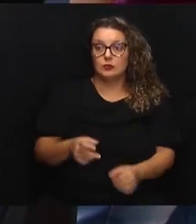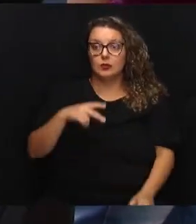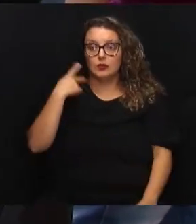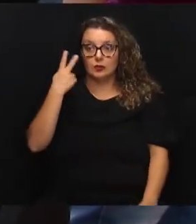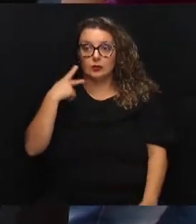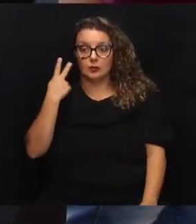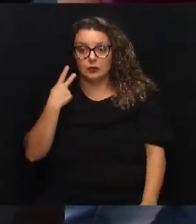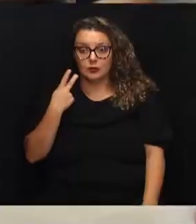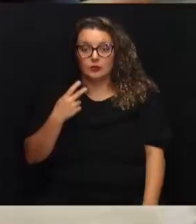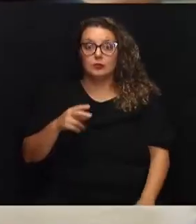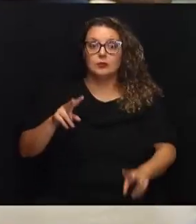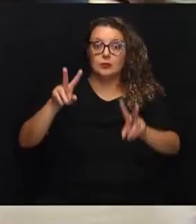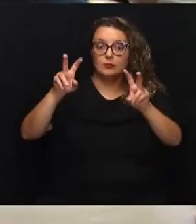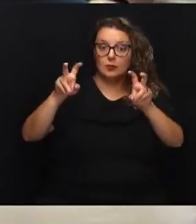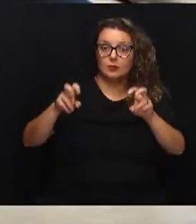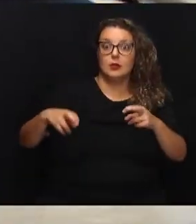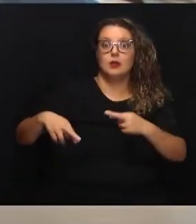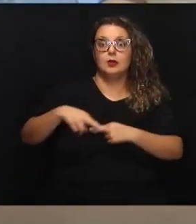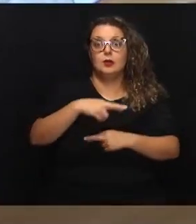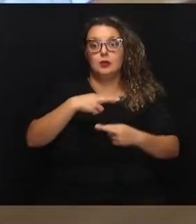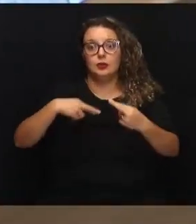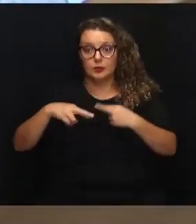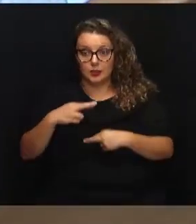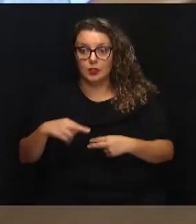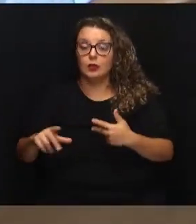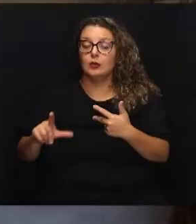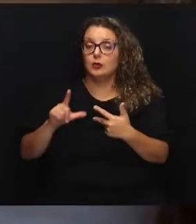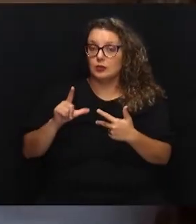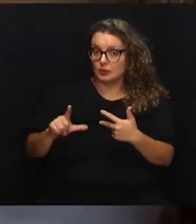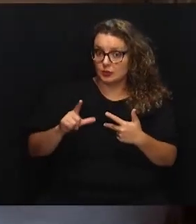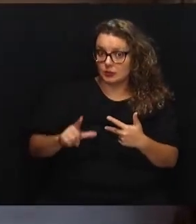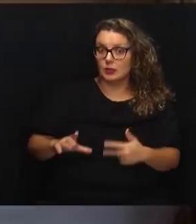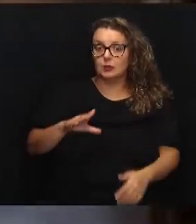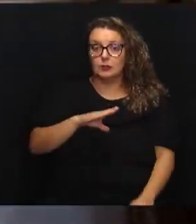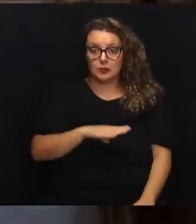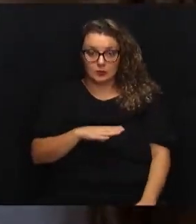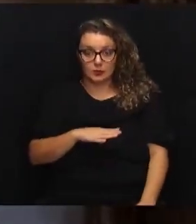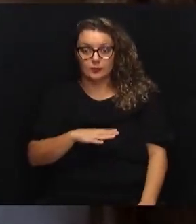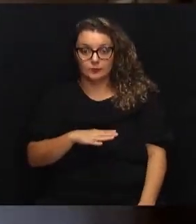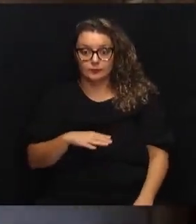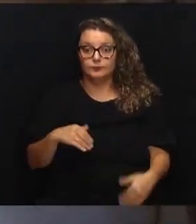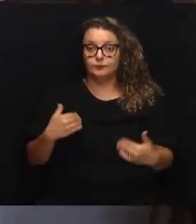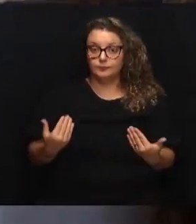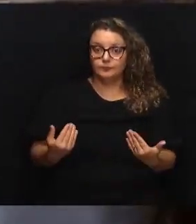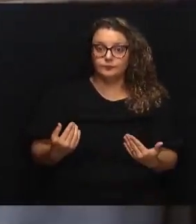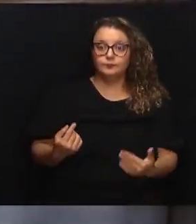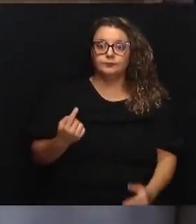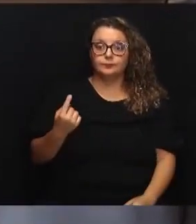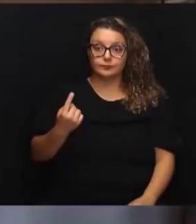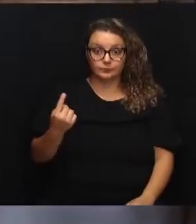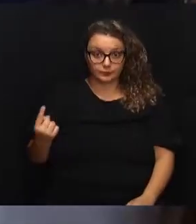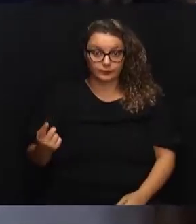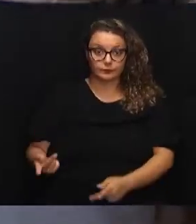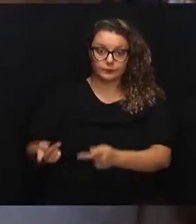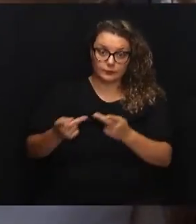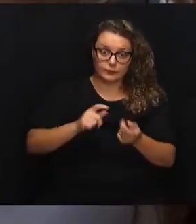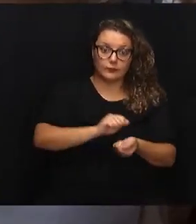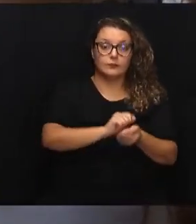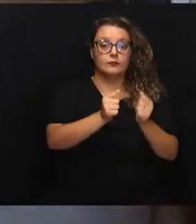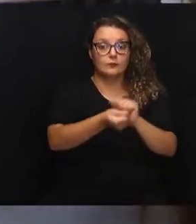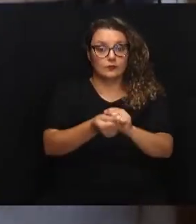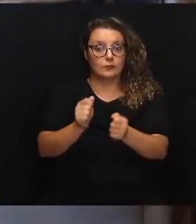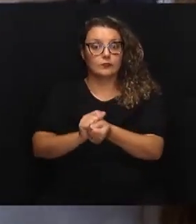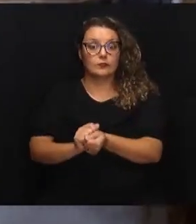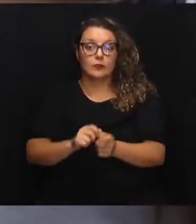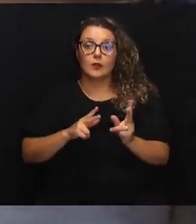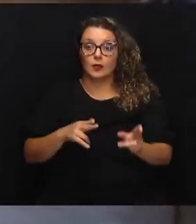e assuntos relacionados ao Legislativo Municipal. E cada visita é adaptada de acordo com